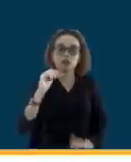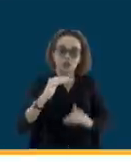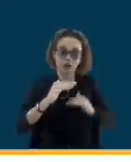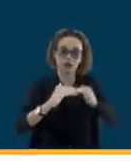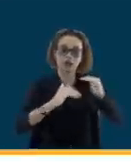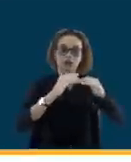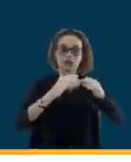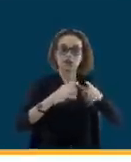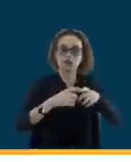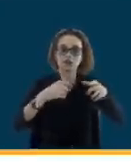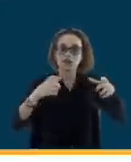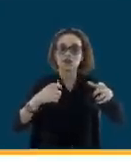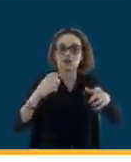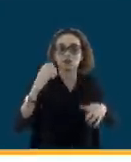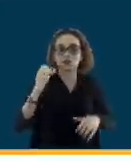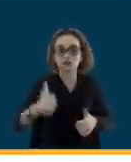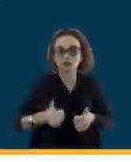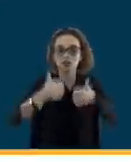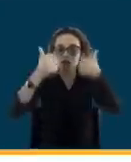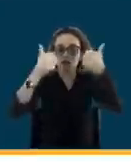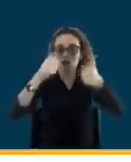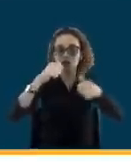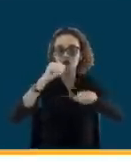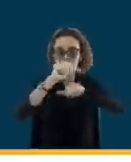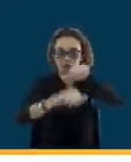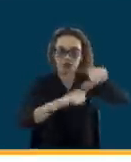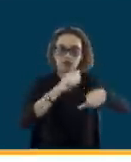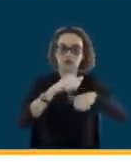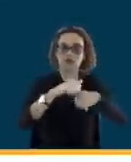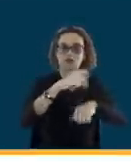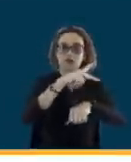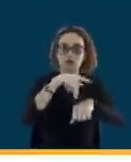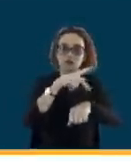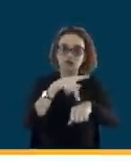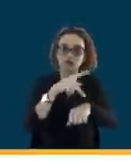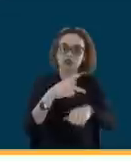a transformação desse país. Então, eu gostaria de dizer que